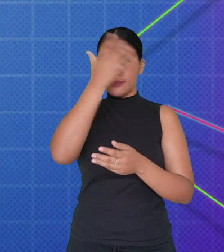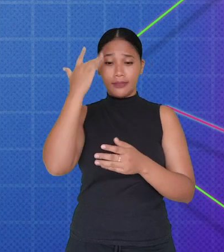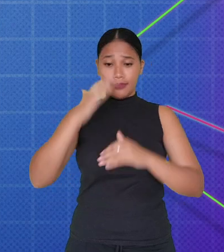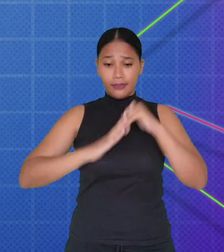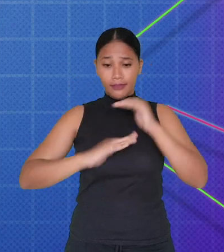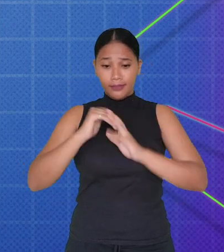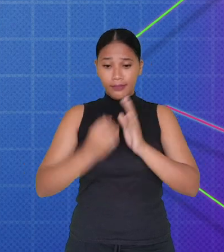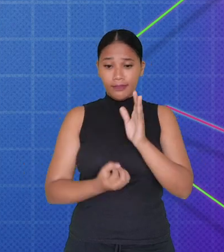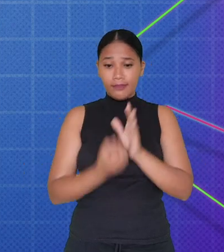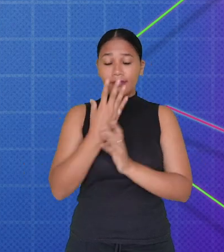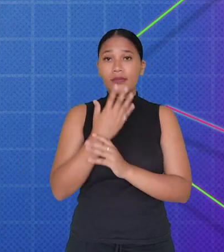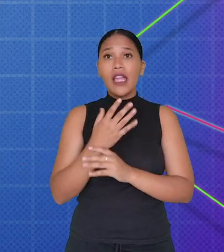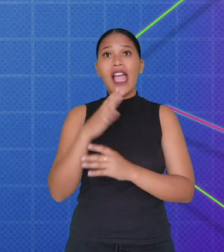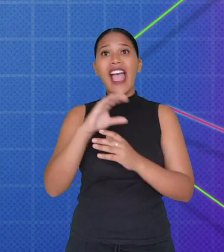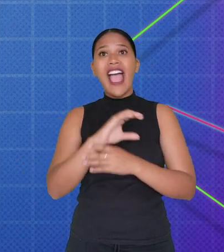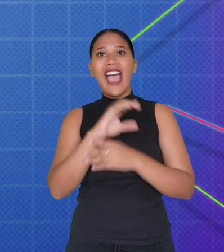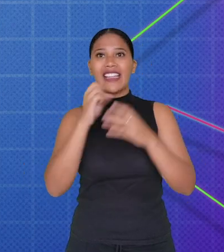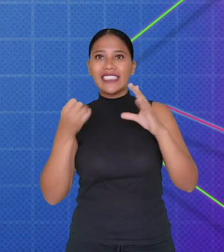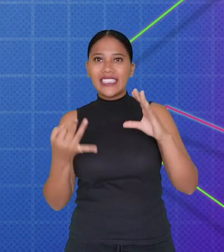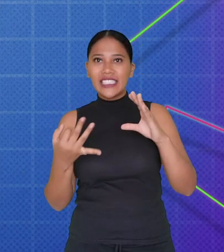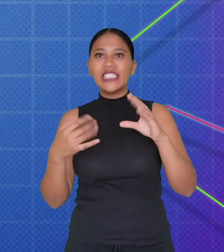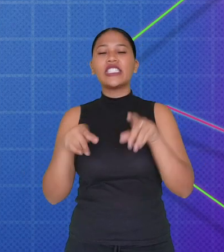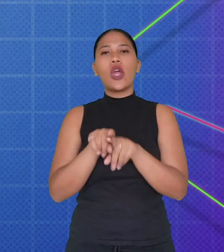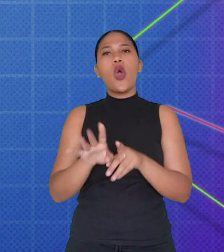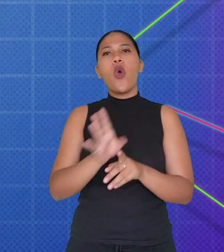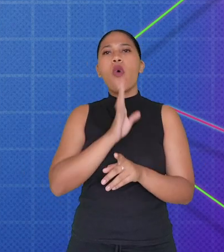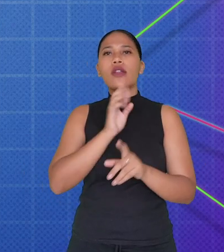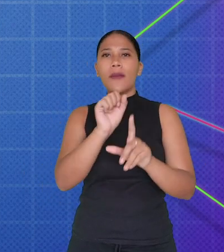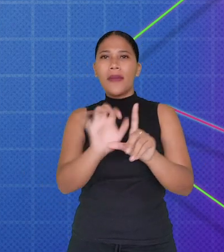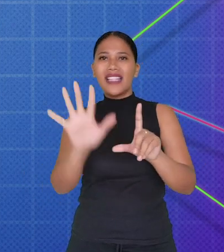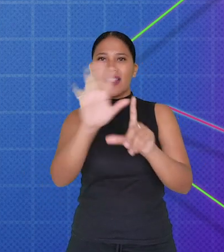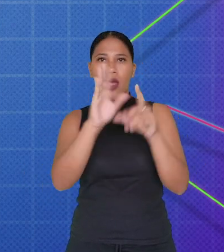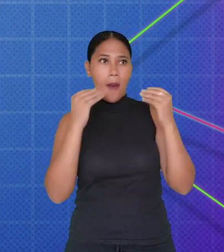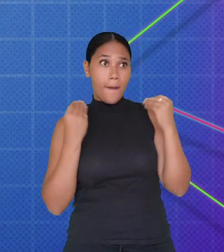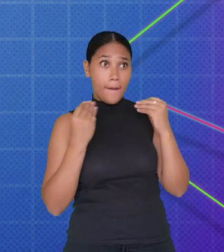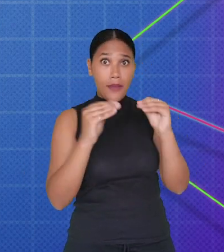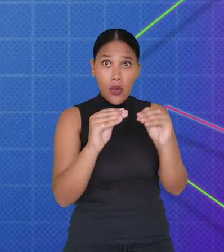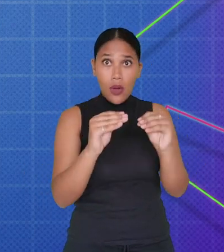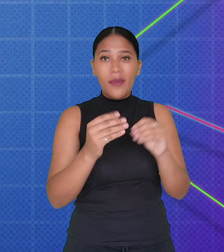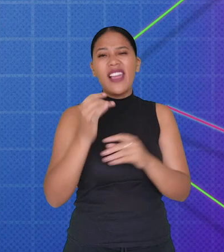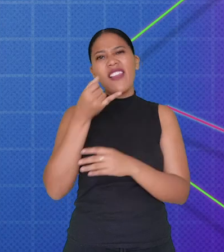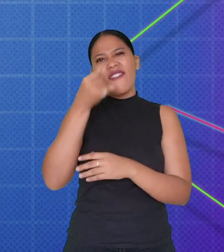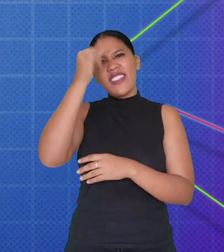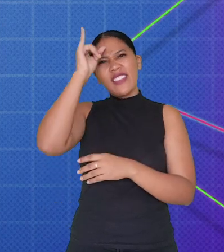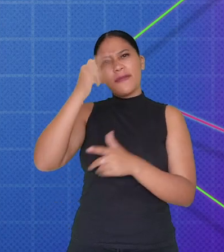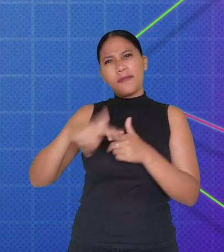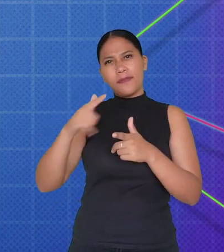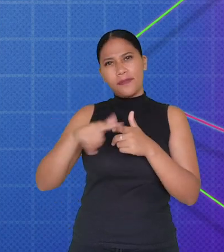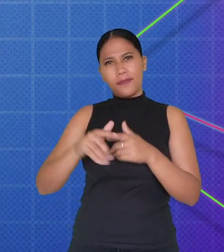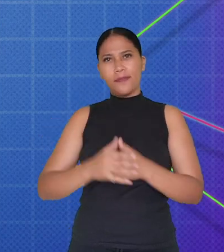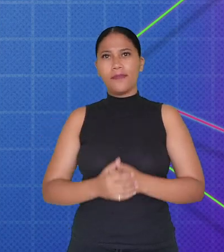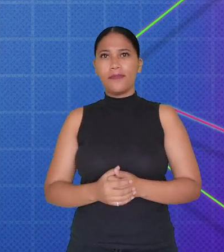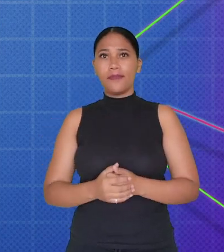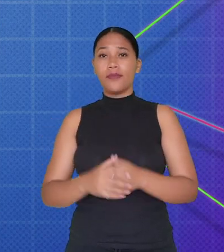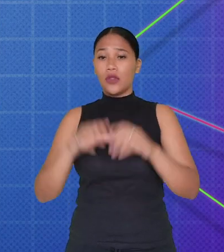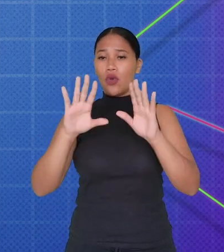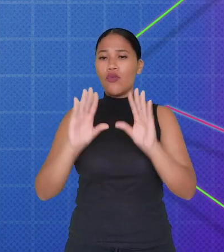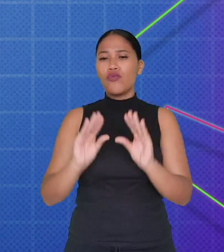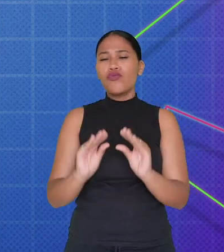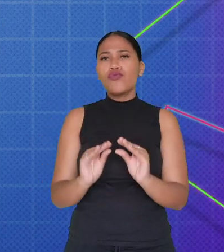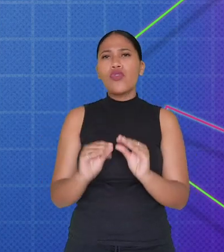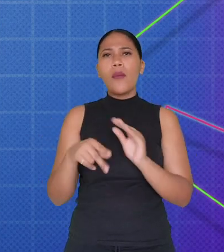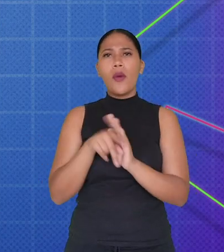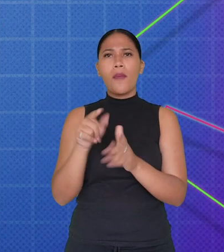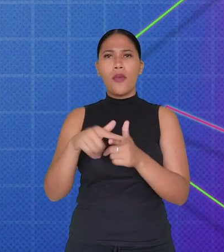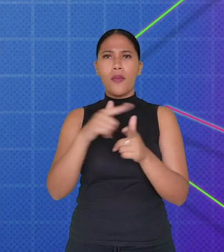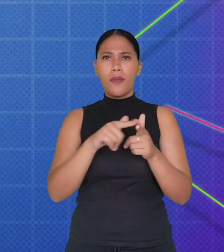que os desenvolvedores conheçam bem as características e especificidades das plataformas em que estão trabalhando para evitar esse tipo de problema para